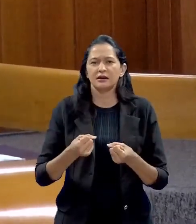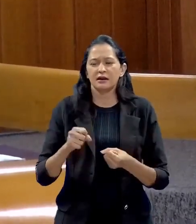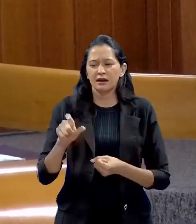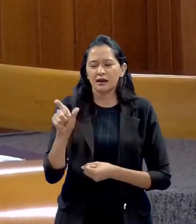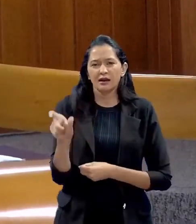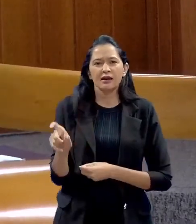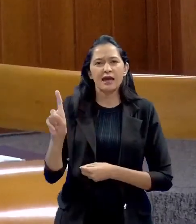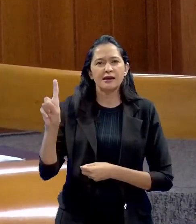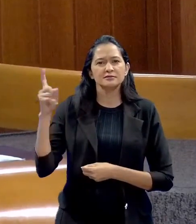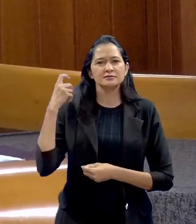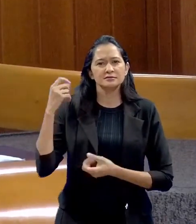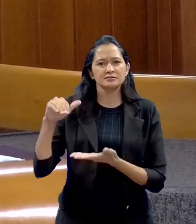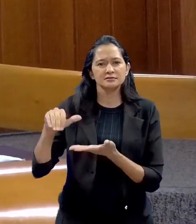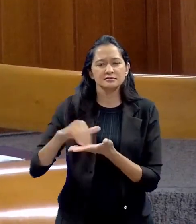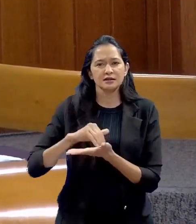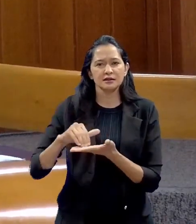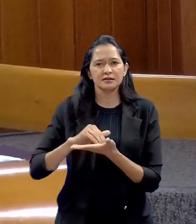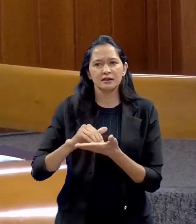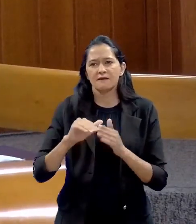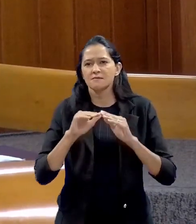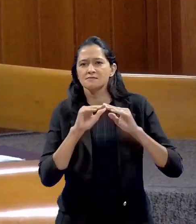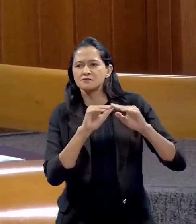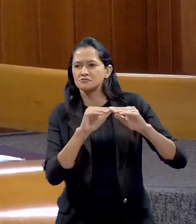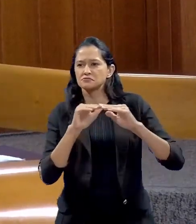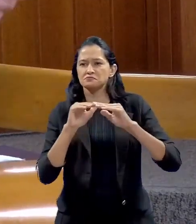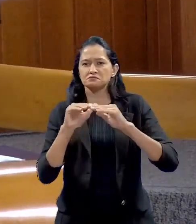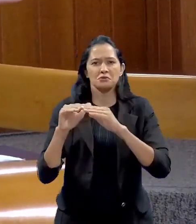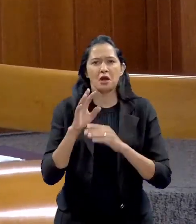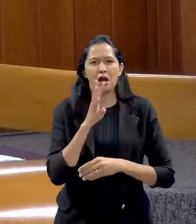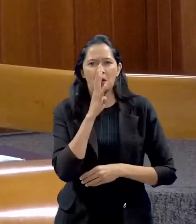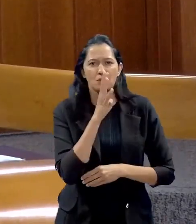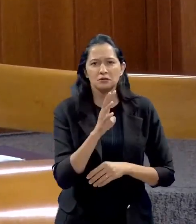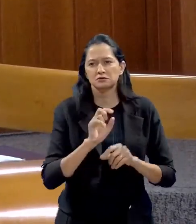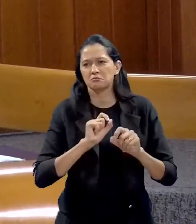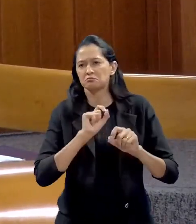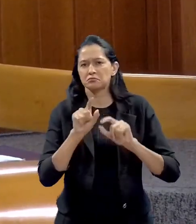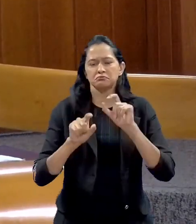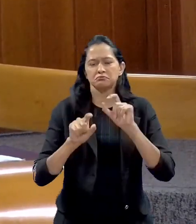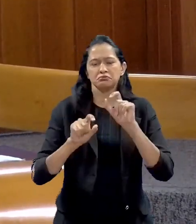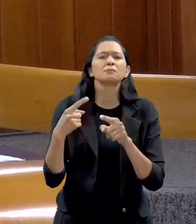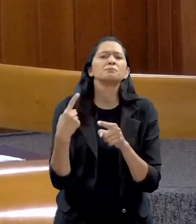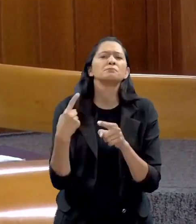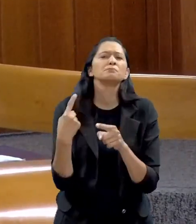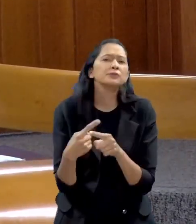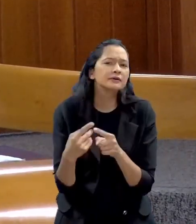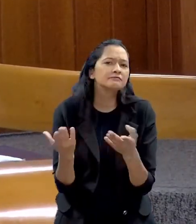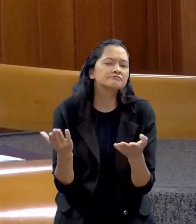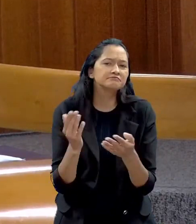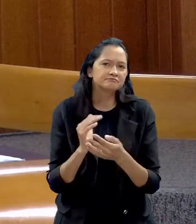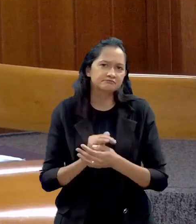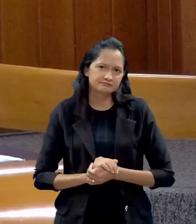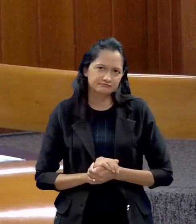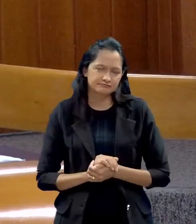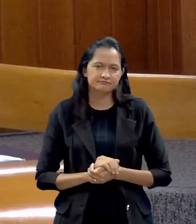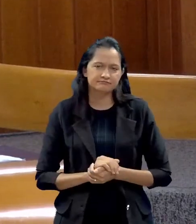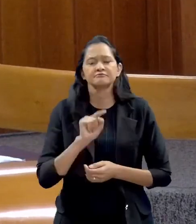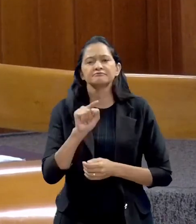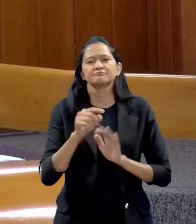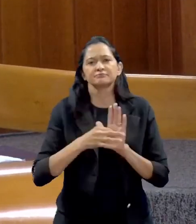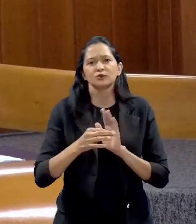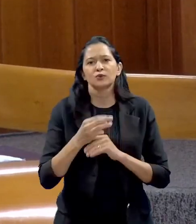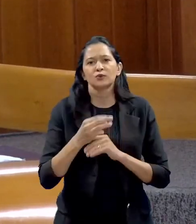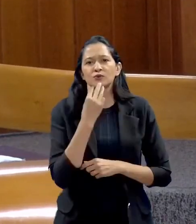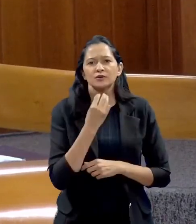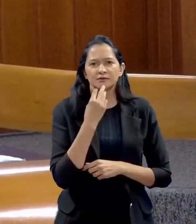secretário sair atirando. Atirando por quê? Uma parte ao vereador William